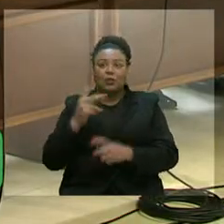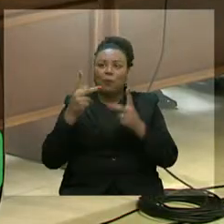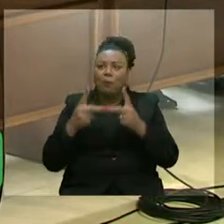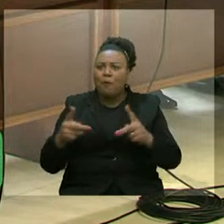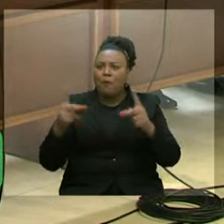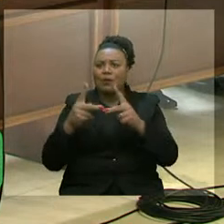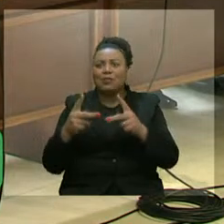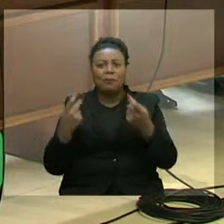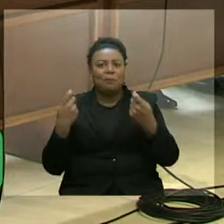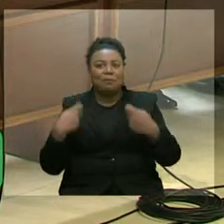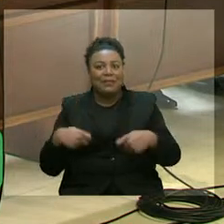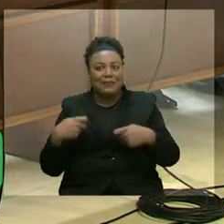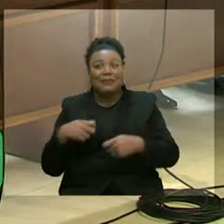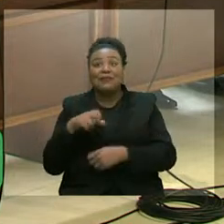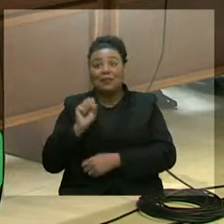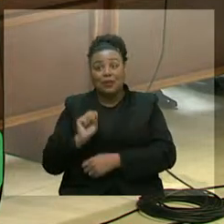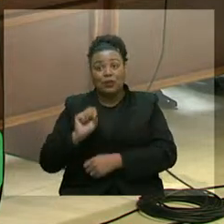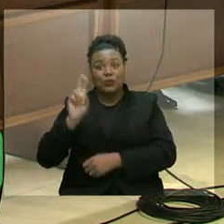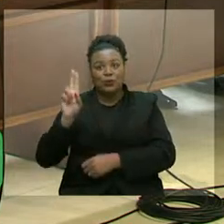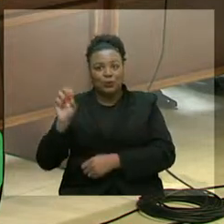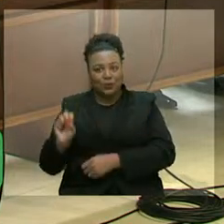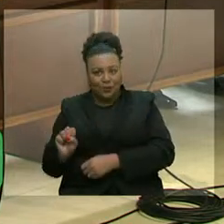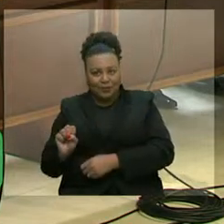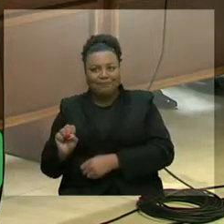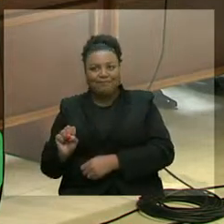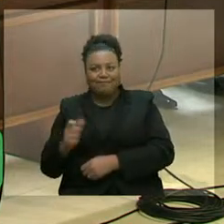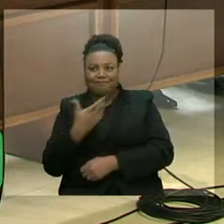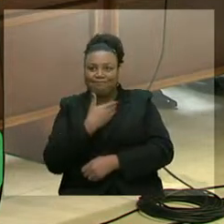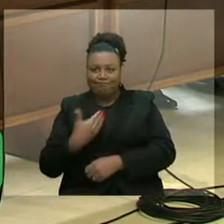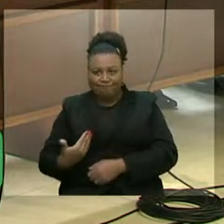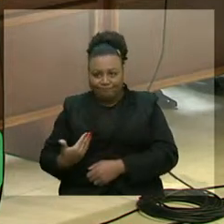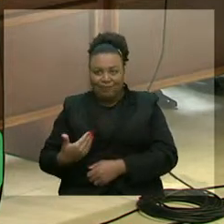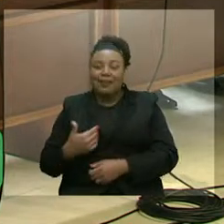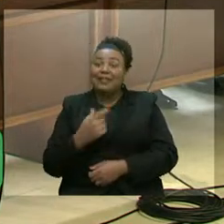população depende do sistema de saúde pública.